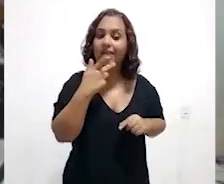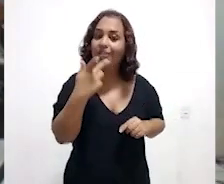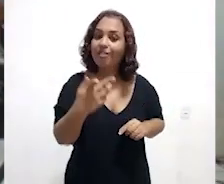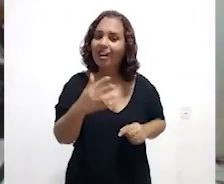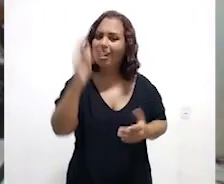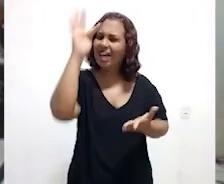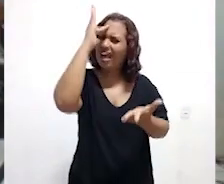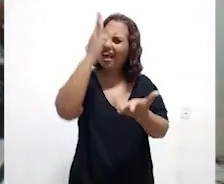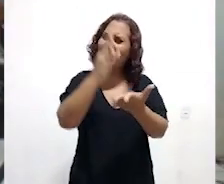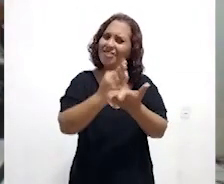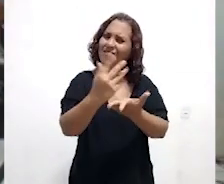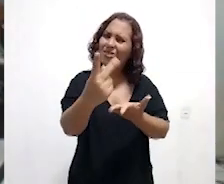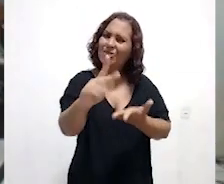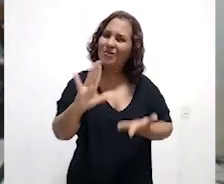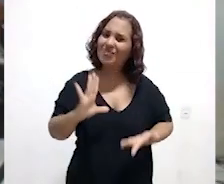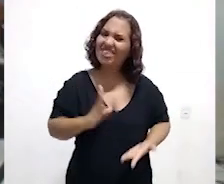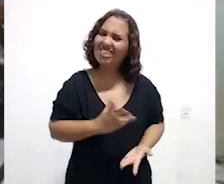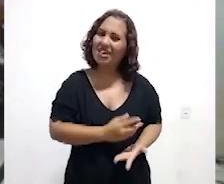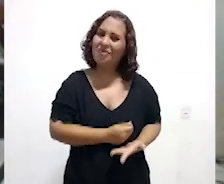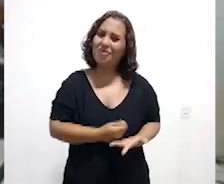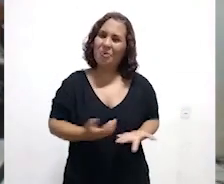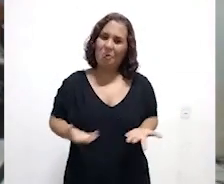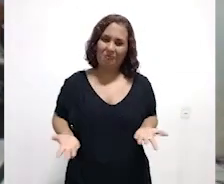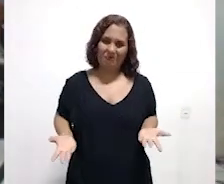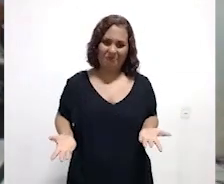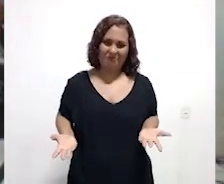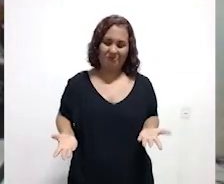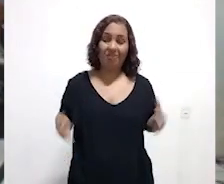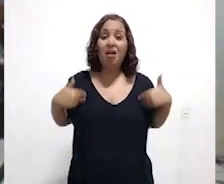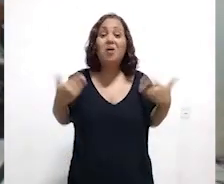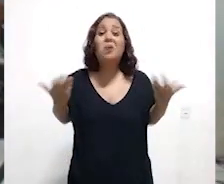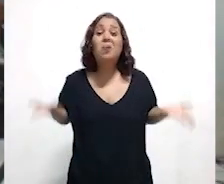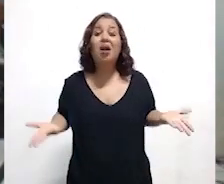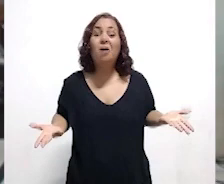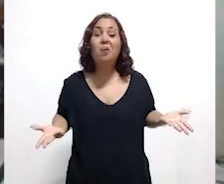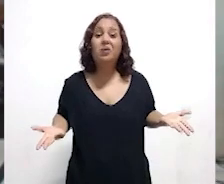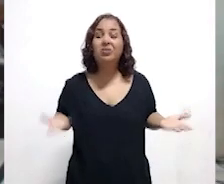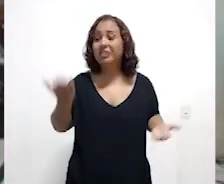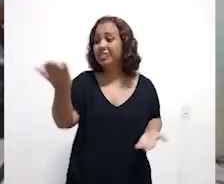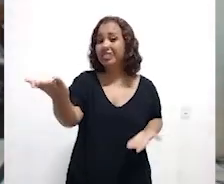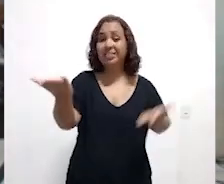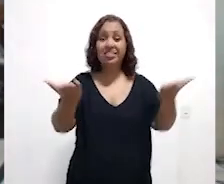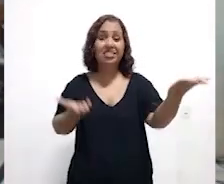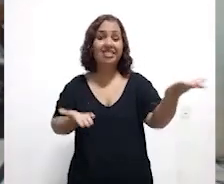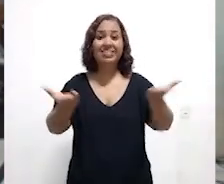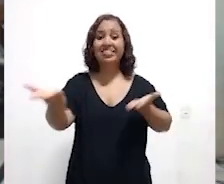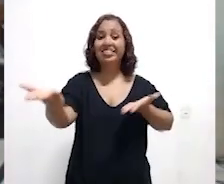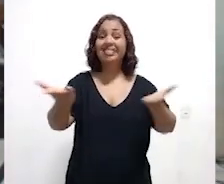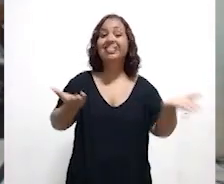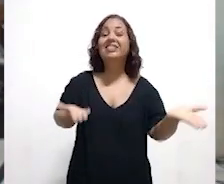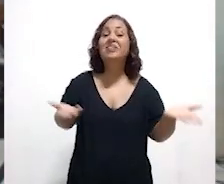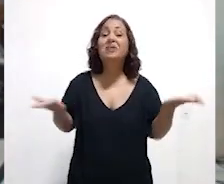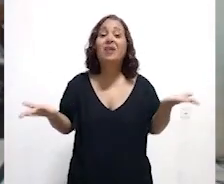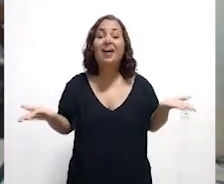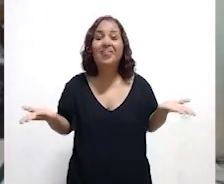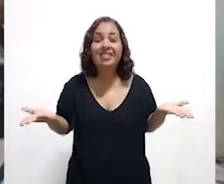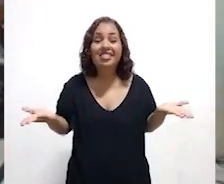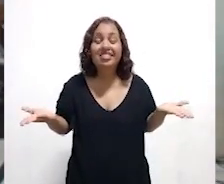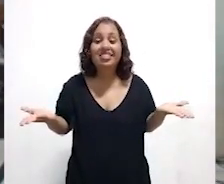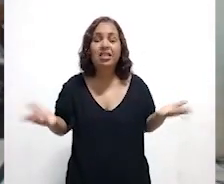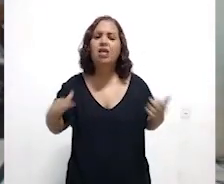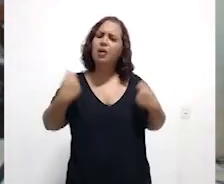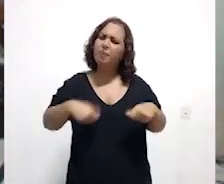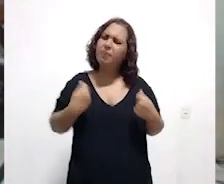que tomar cuidado, temos que prestar atenção, temos que nutrir a nossa fé, porque Hebreus 11:6,